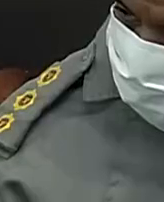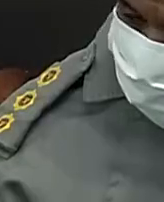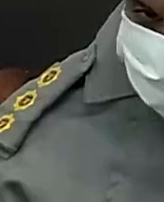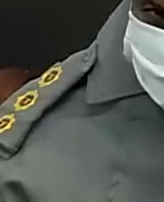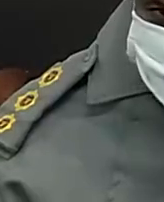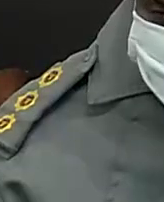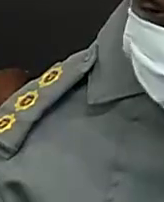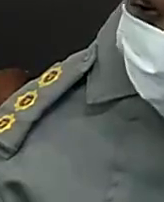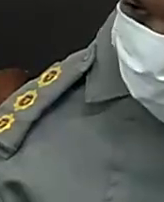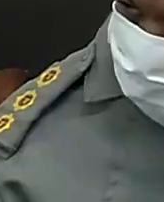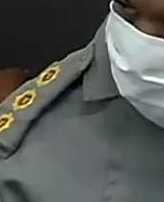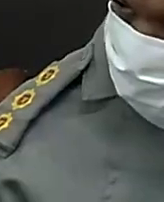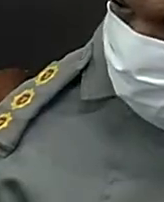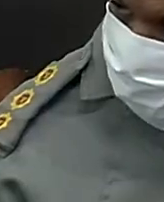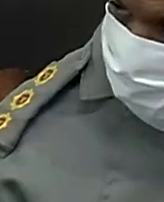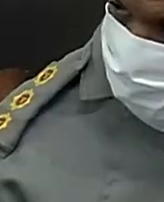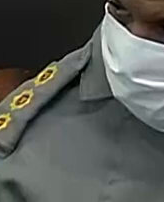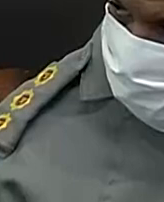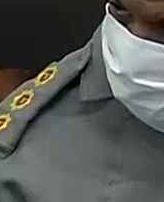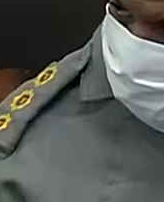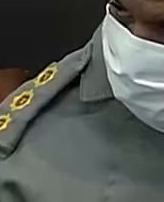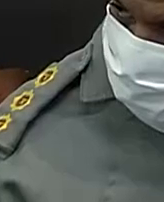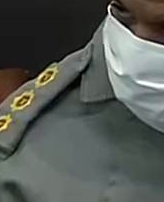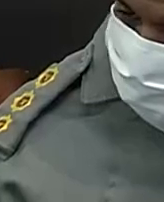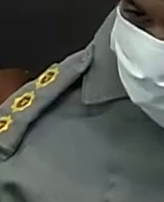e não mas eu acho que eu tô fazendo